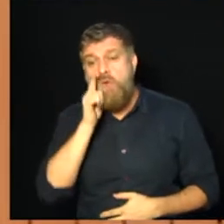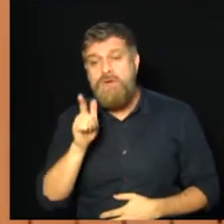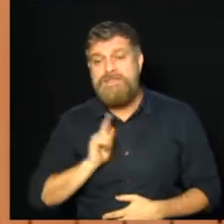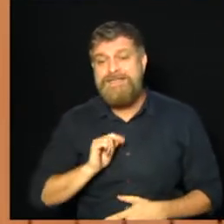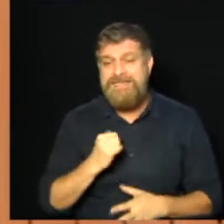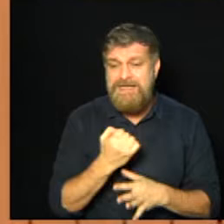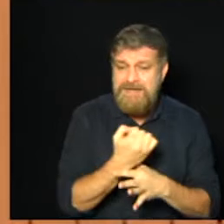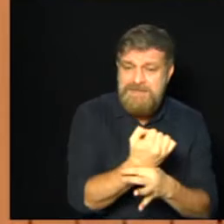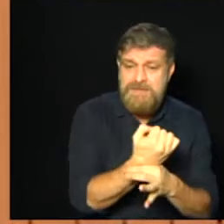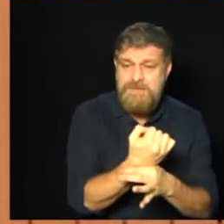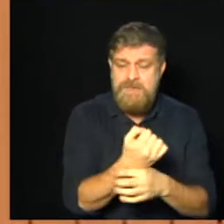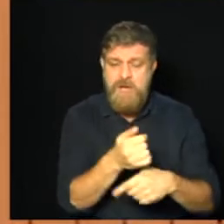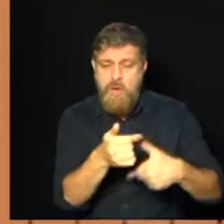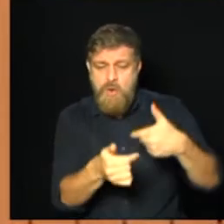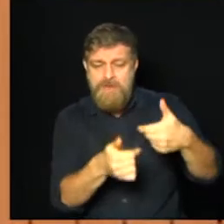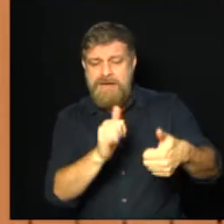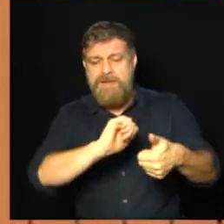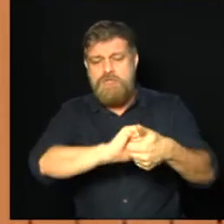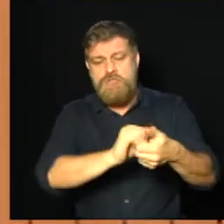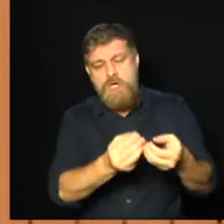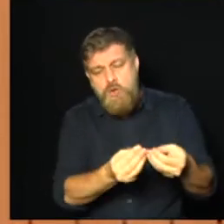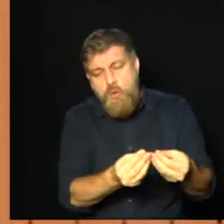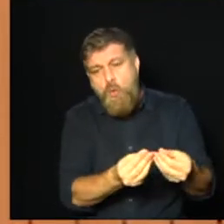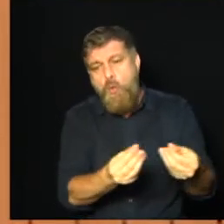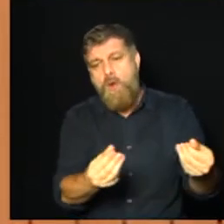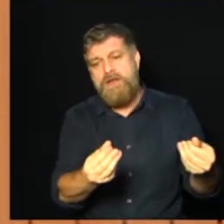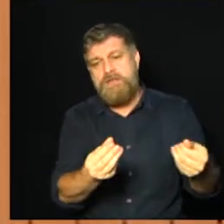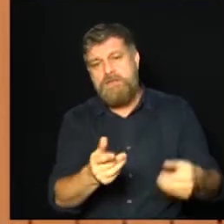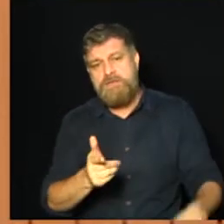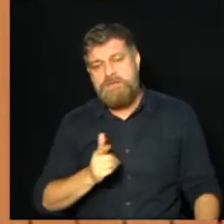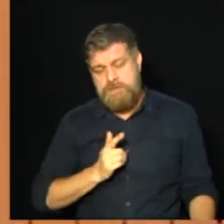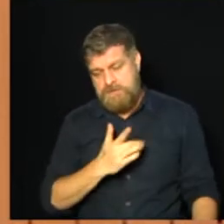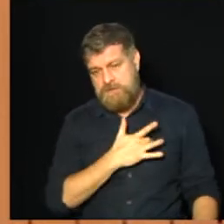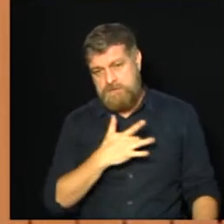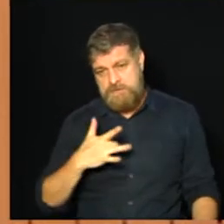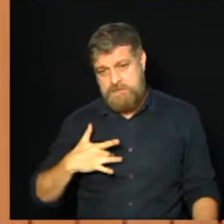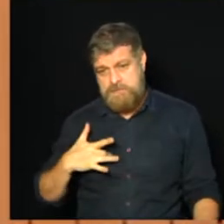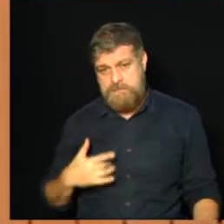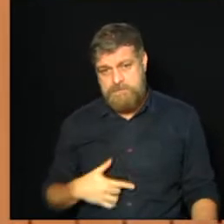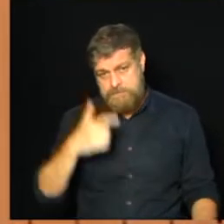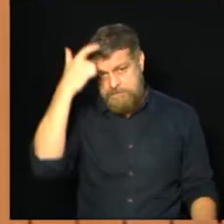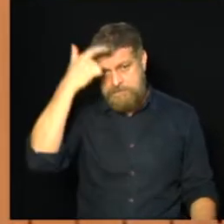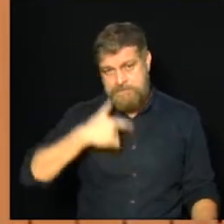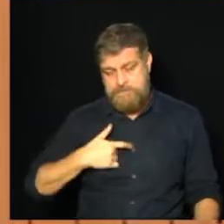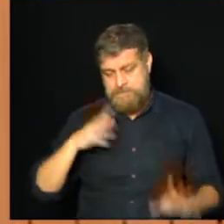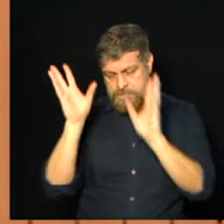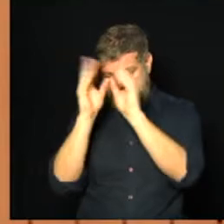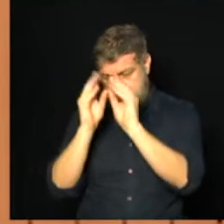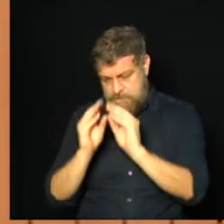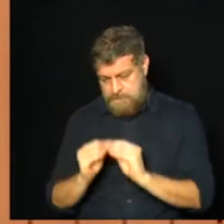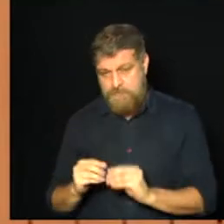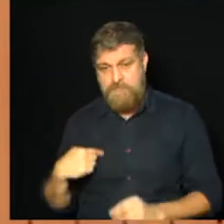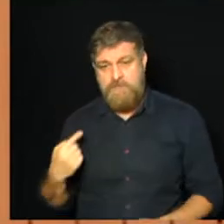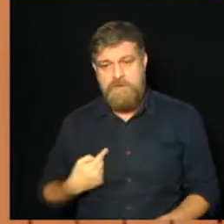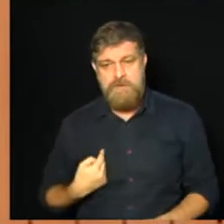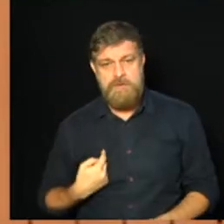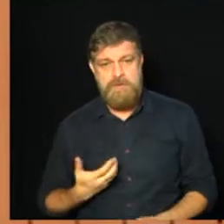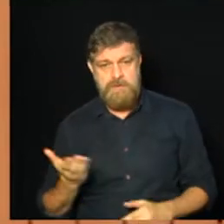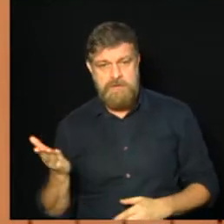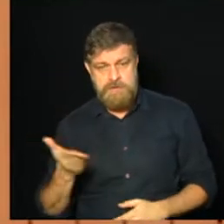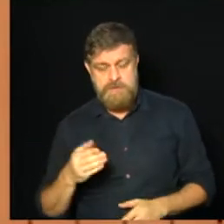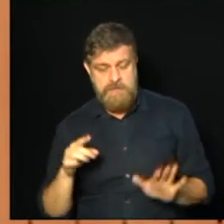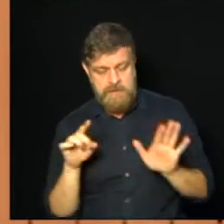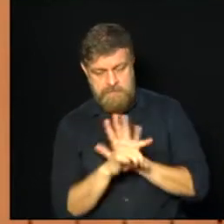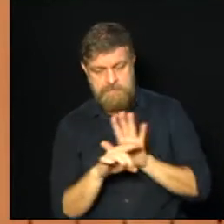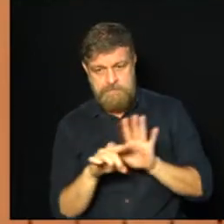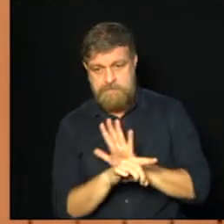garantir um serviço de qualidade em termos de saúde. Então, essas são as minhas posições, e já fica aí os